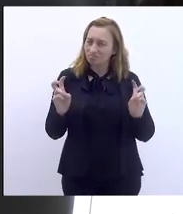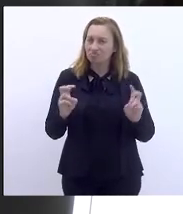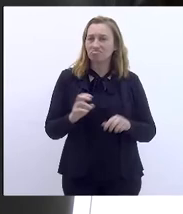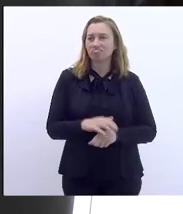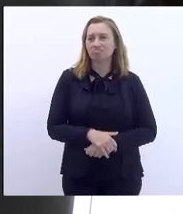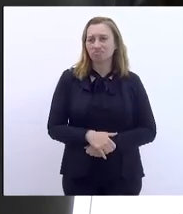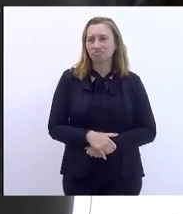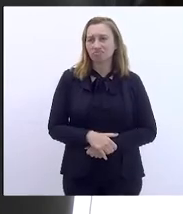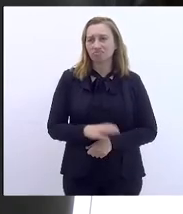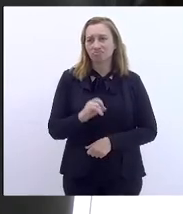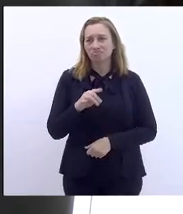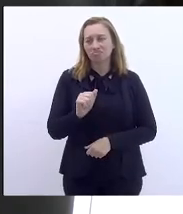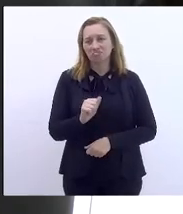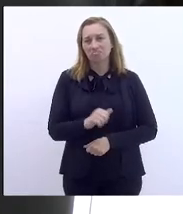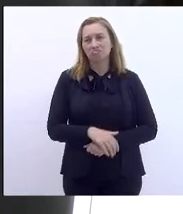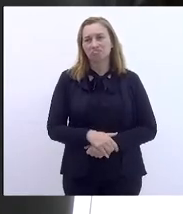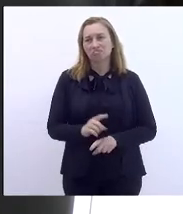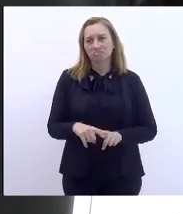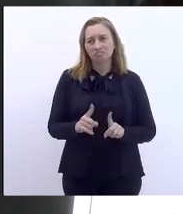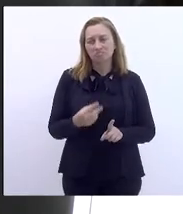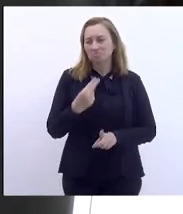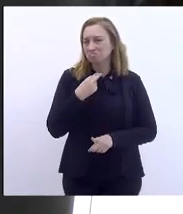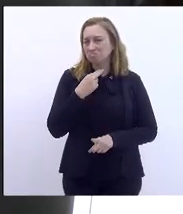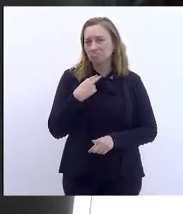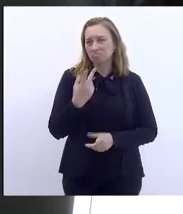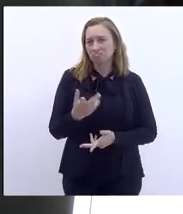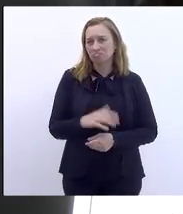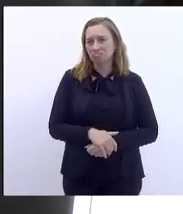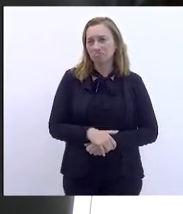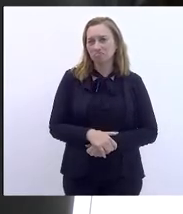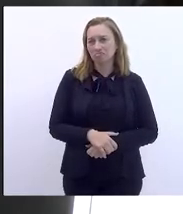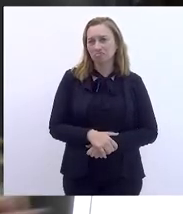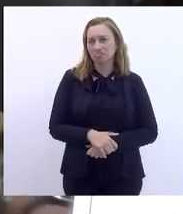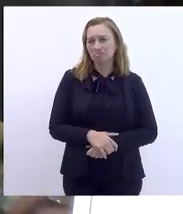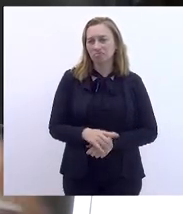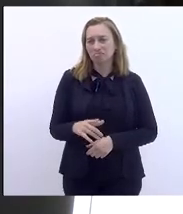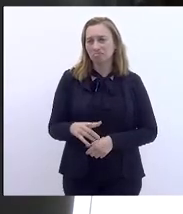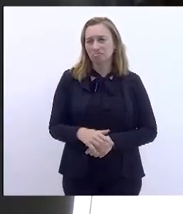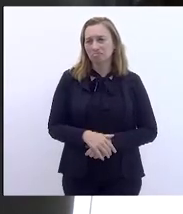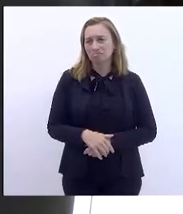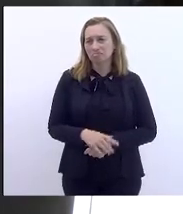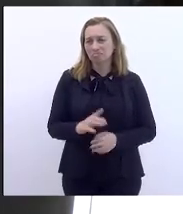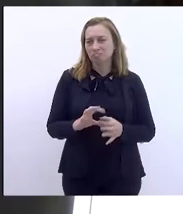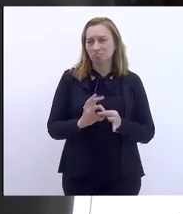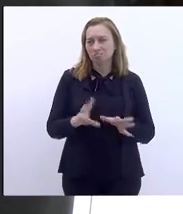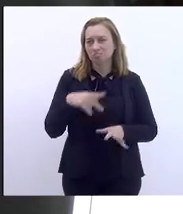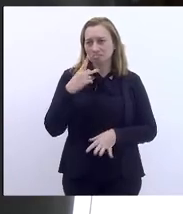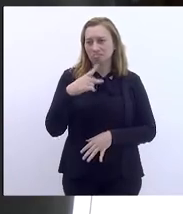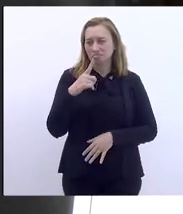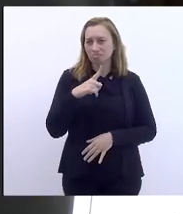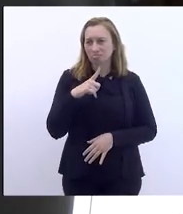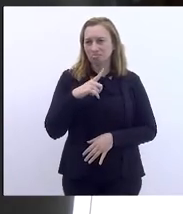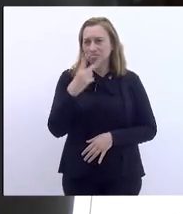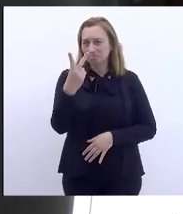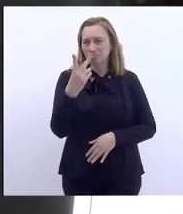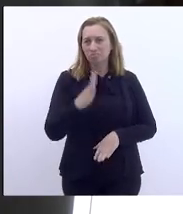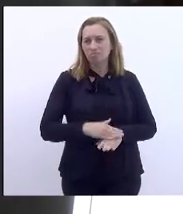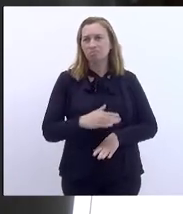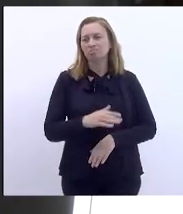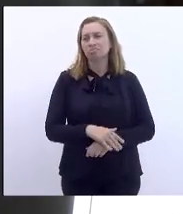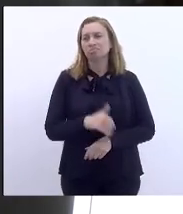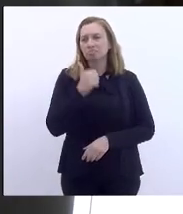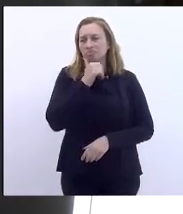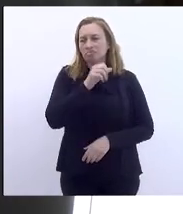dele do culto mas a gente não pode negar que temos aqui também e mais duas